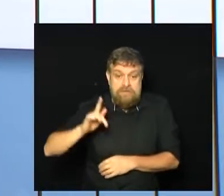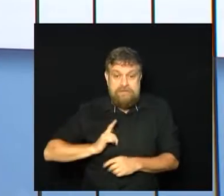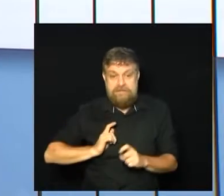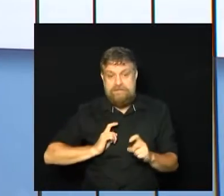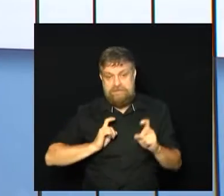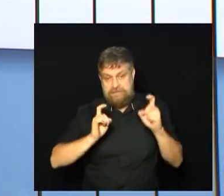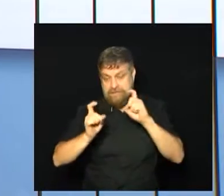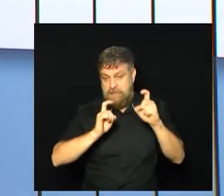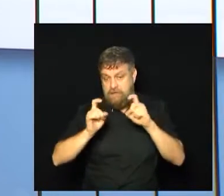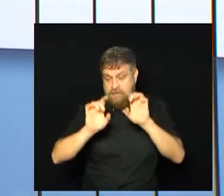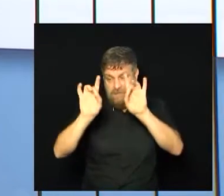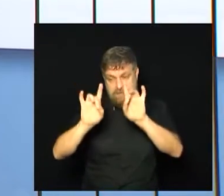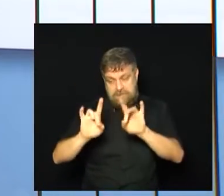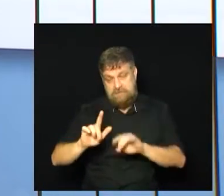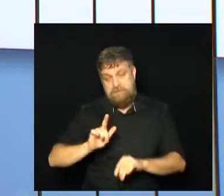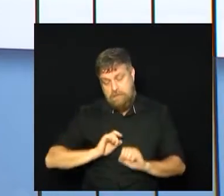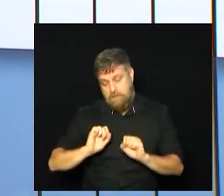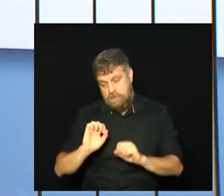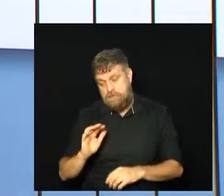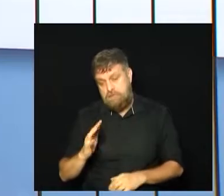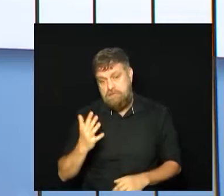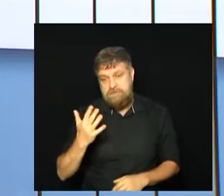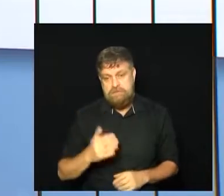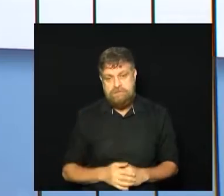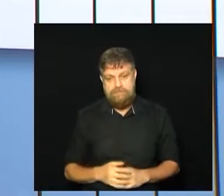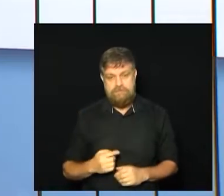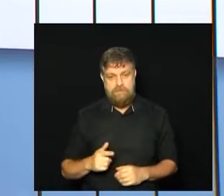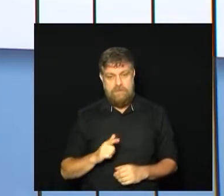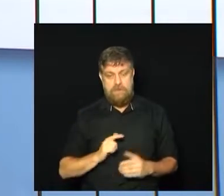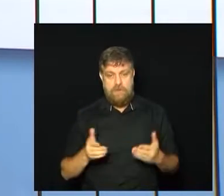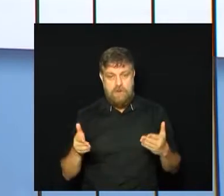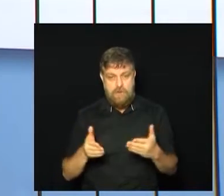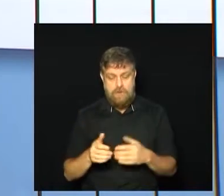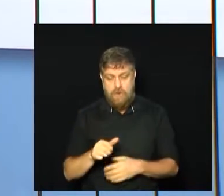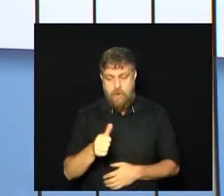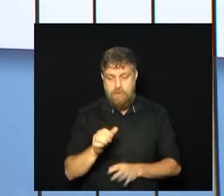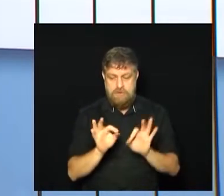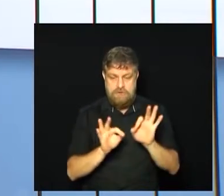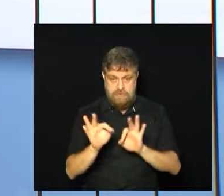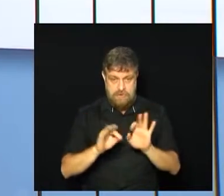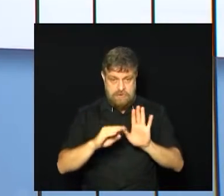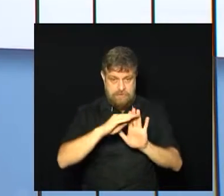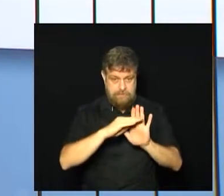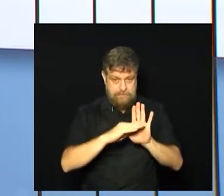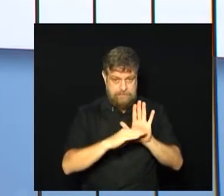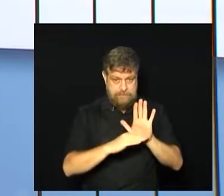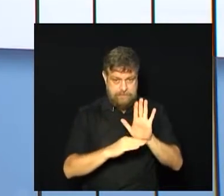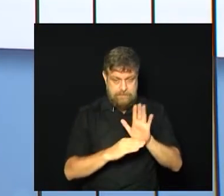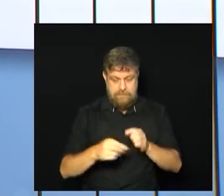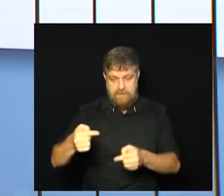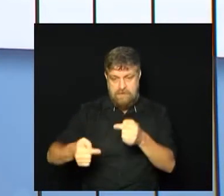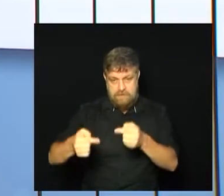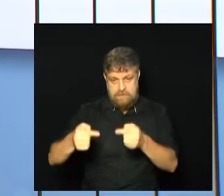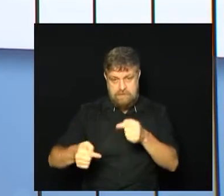alguma reunião extraordinária, que é possível, mas olha, a gente tem hoje 11 projetos na pauta que serão